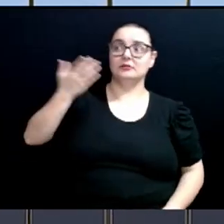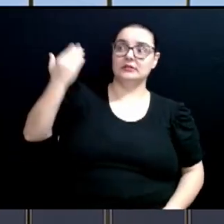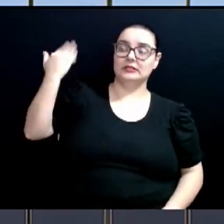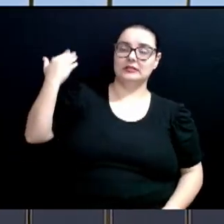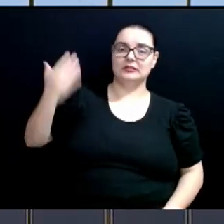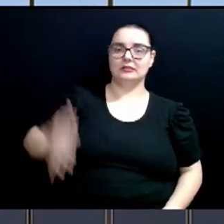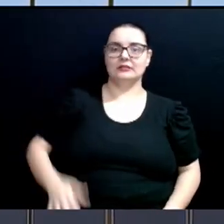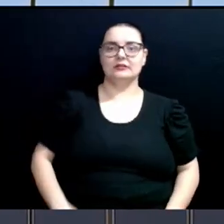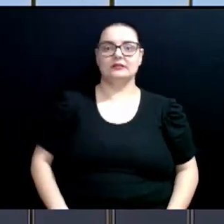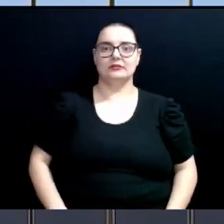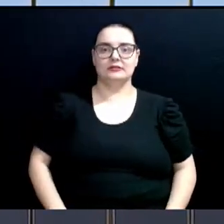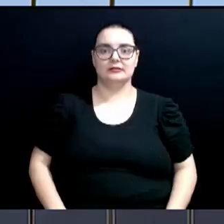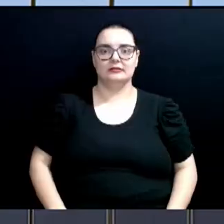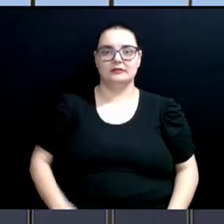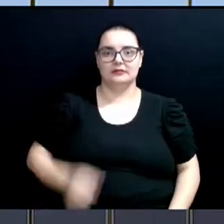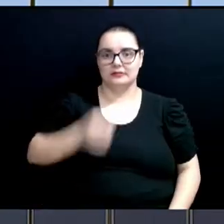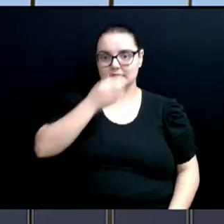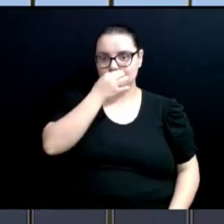bastante